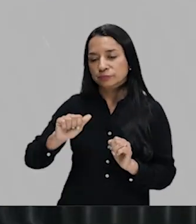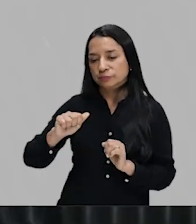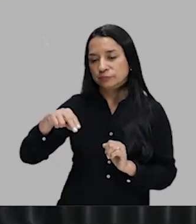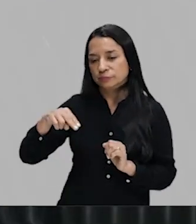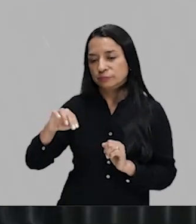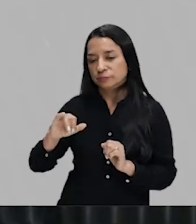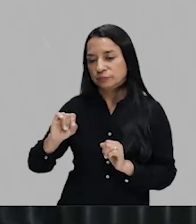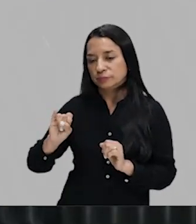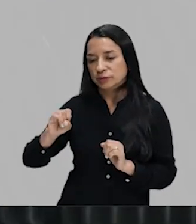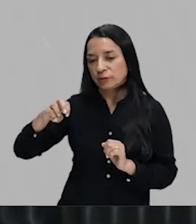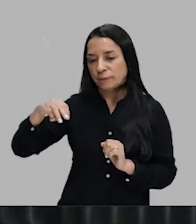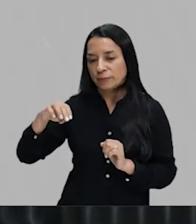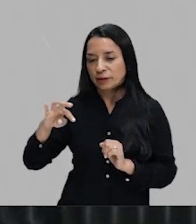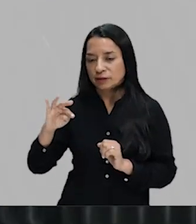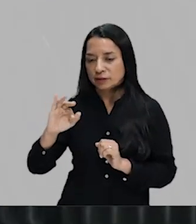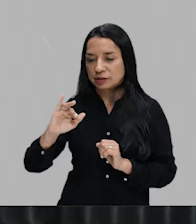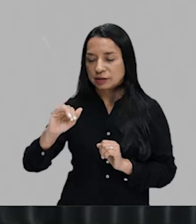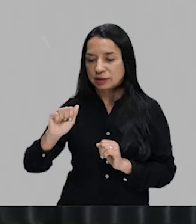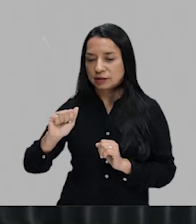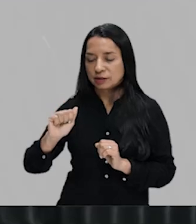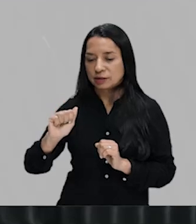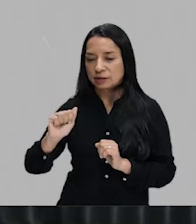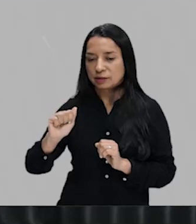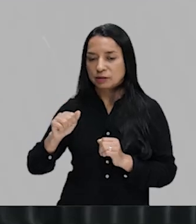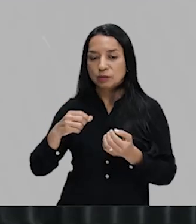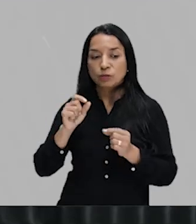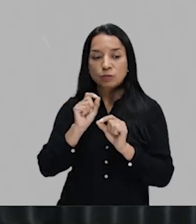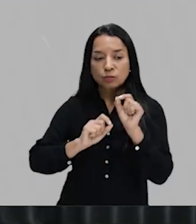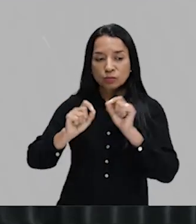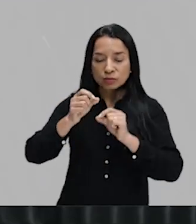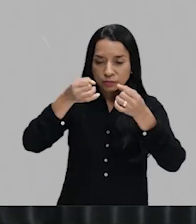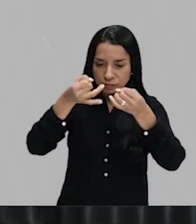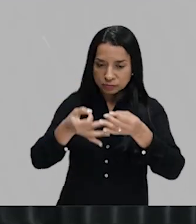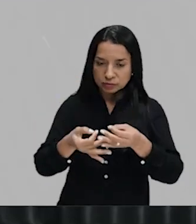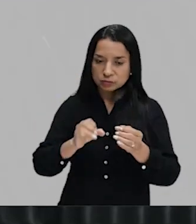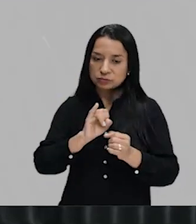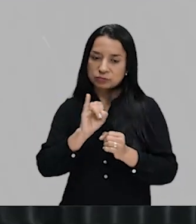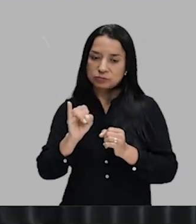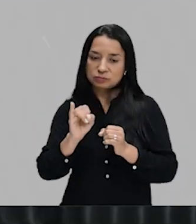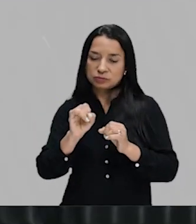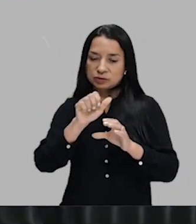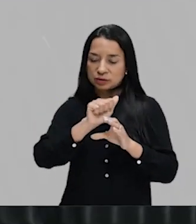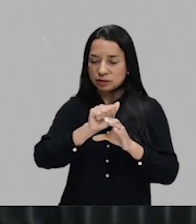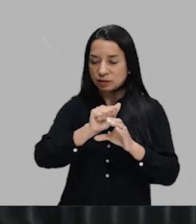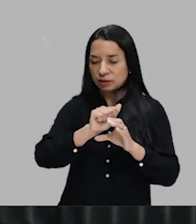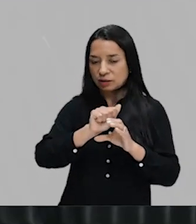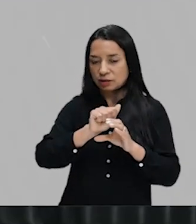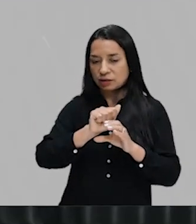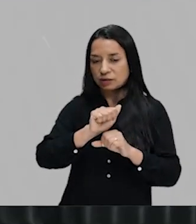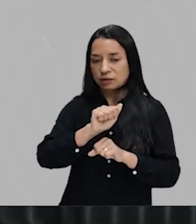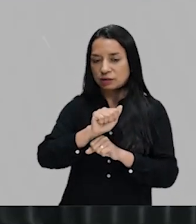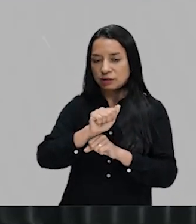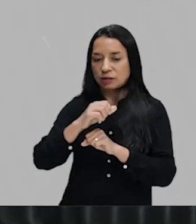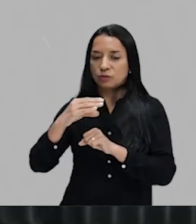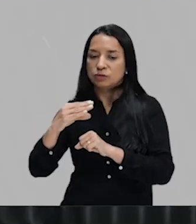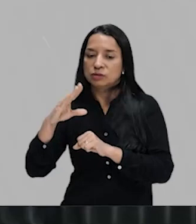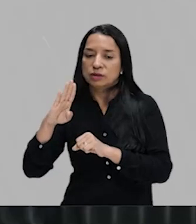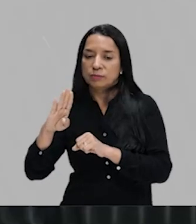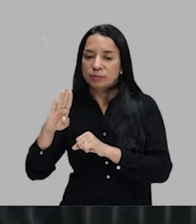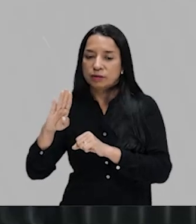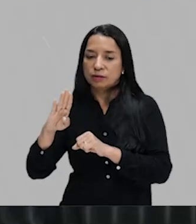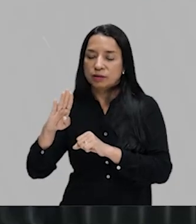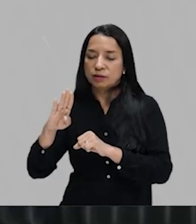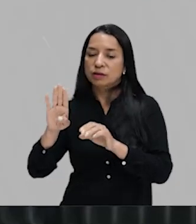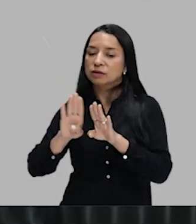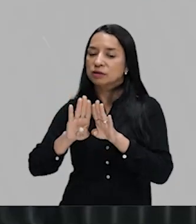antissimétrica. Ora, o que ela está dizendo? Se A está contido em B e B está contido em A, isso